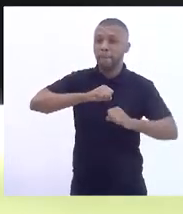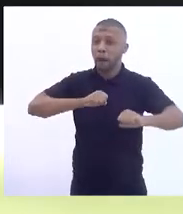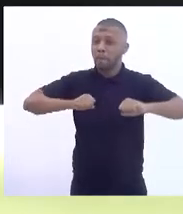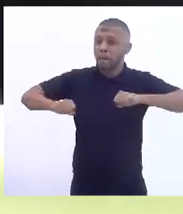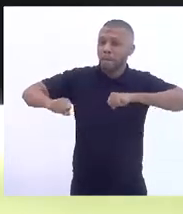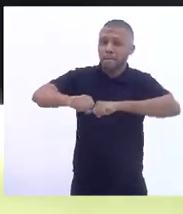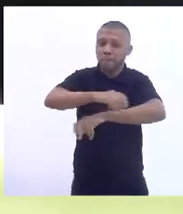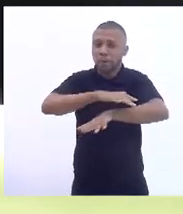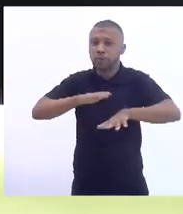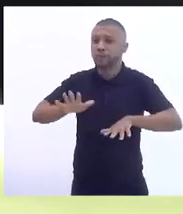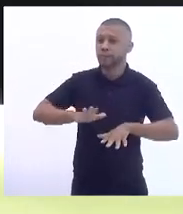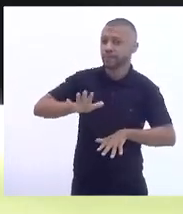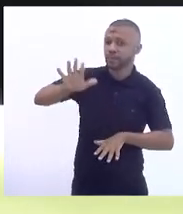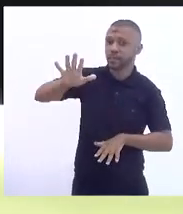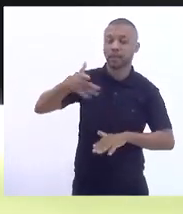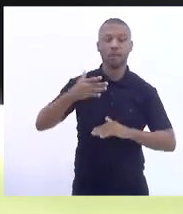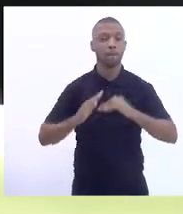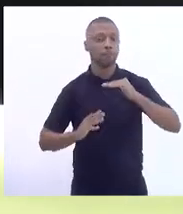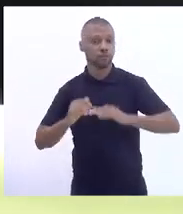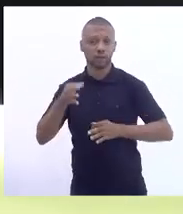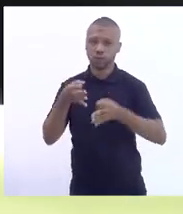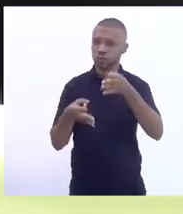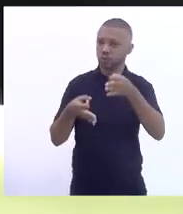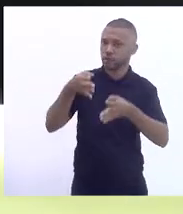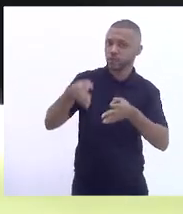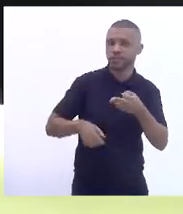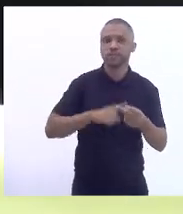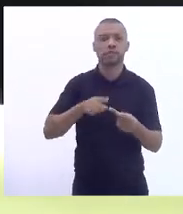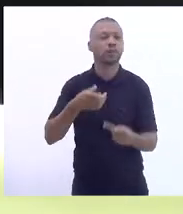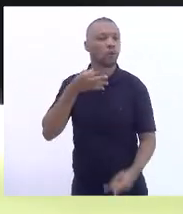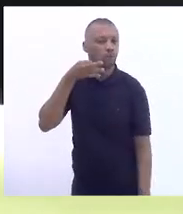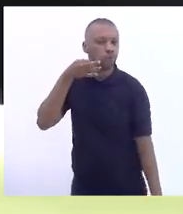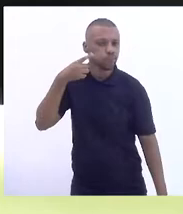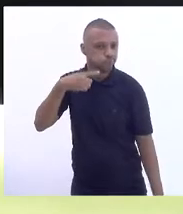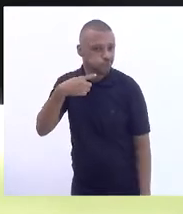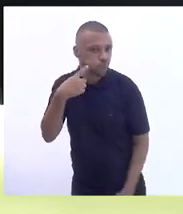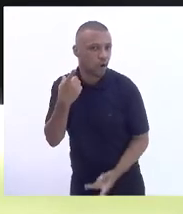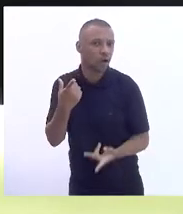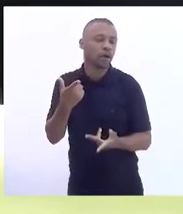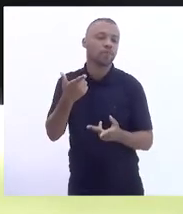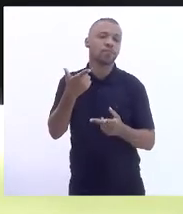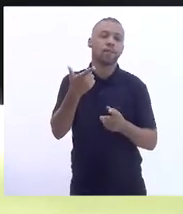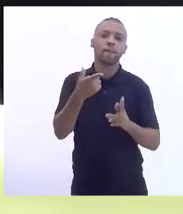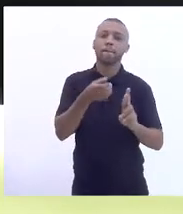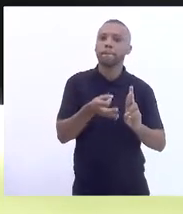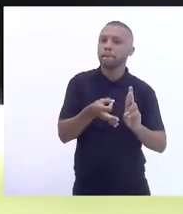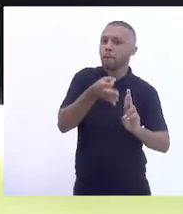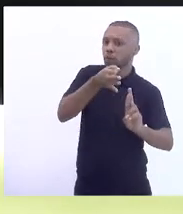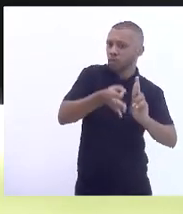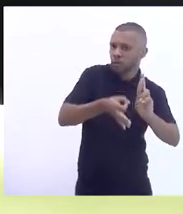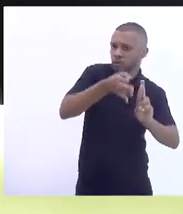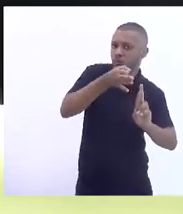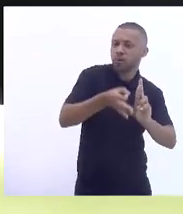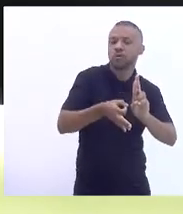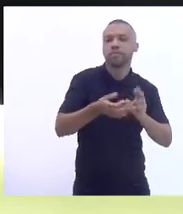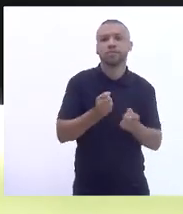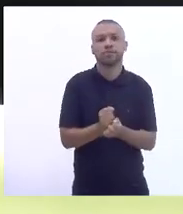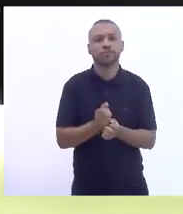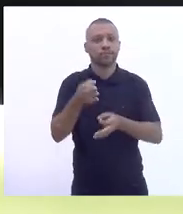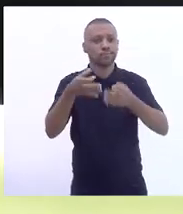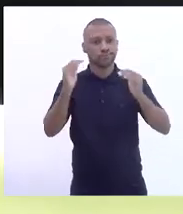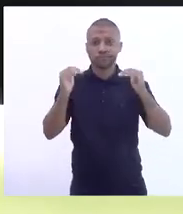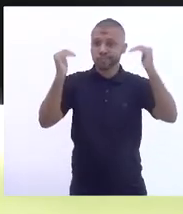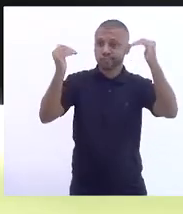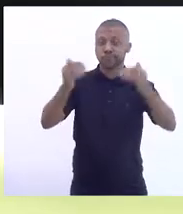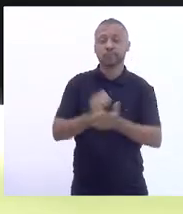favela juristas advogados promotores desembargadores Doutor Ciro